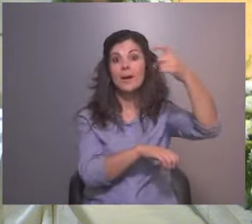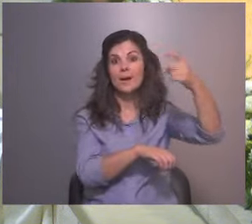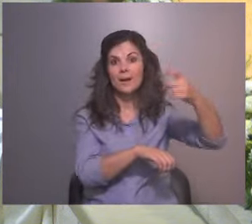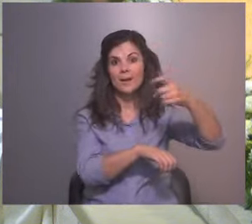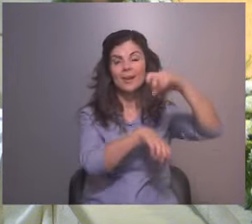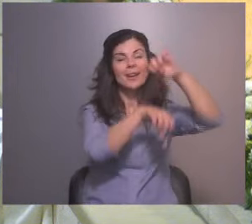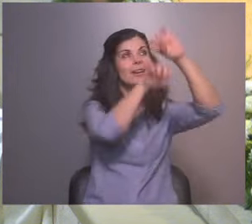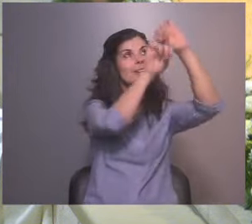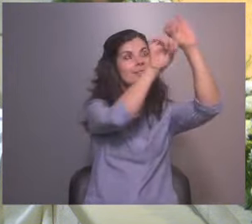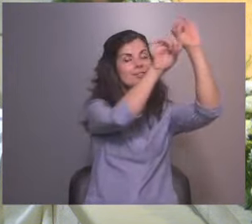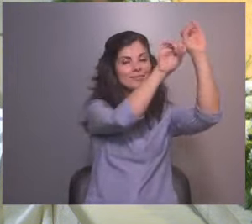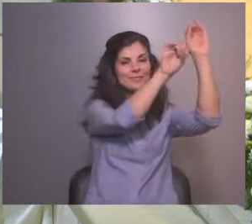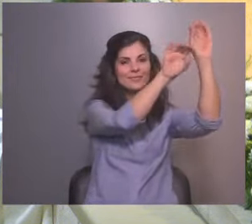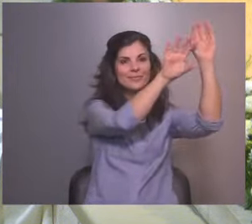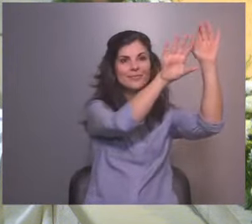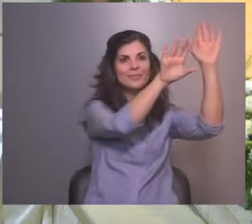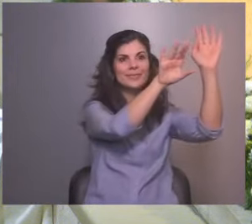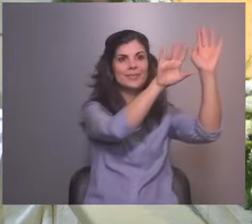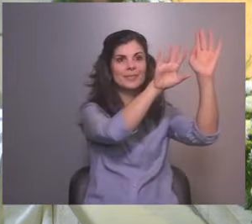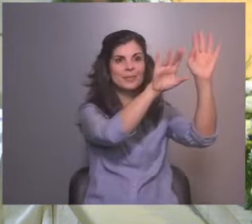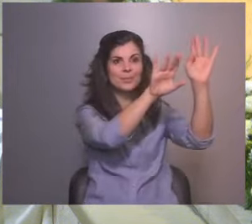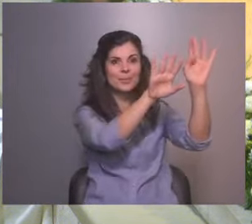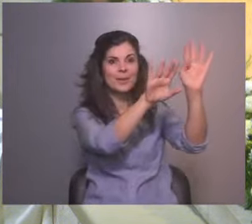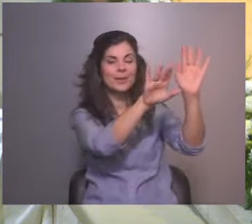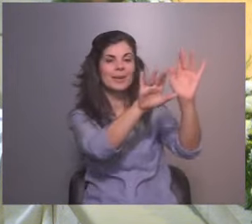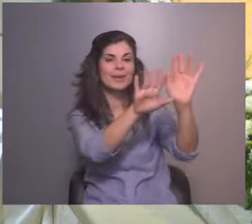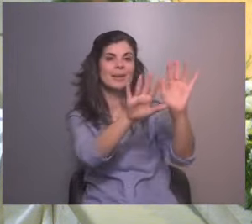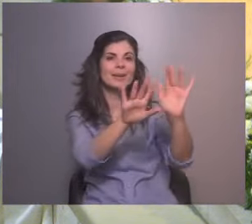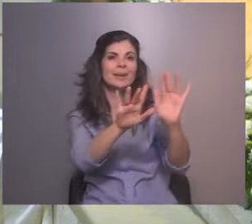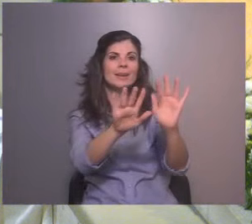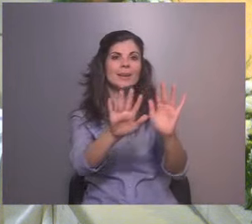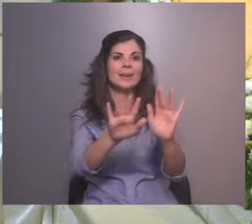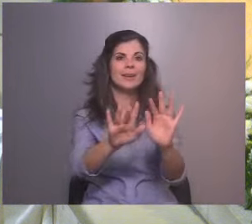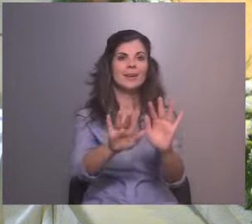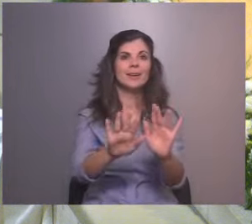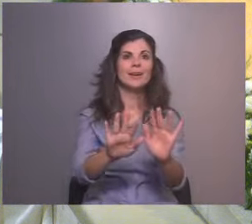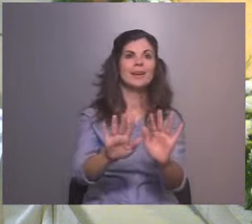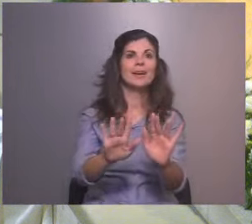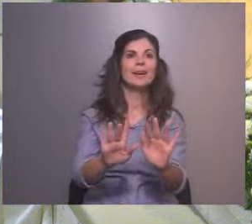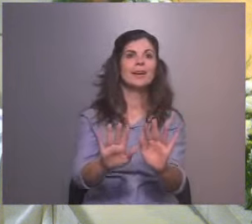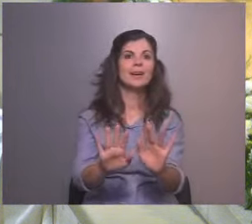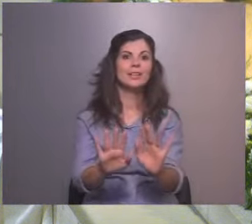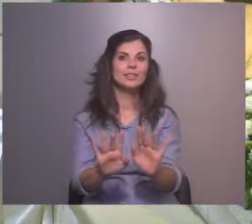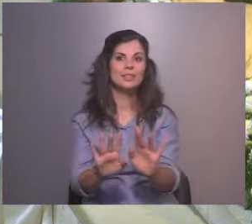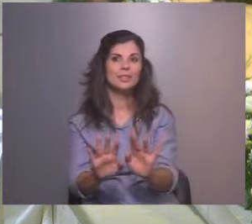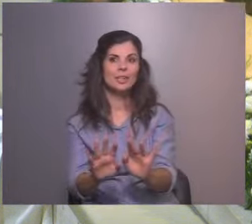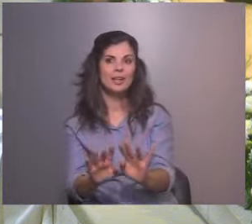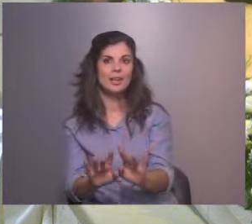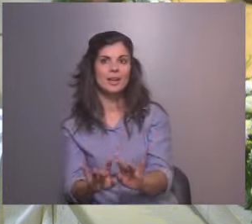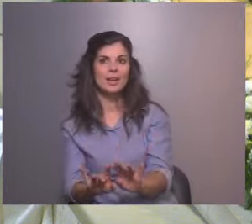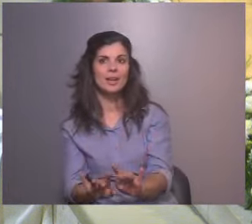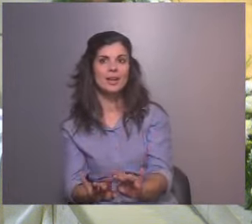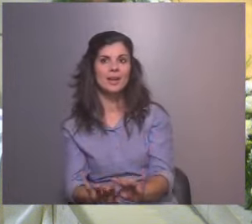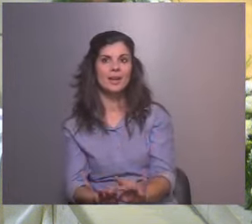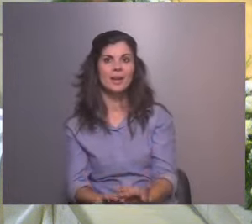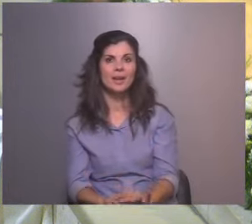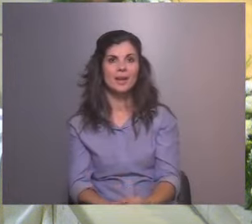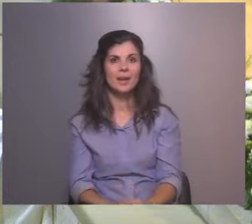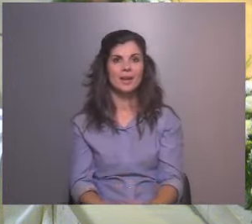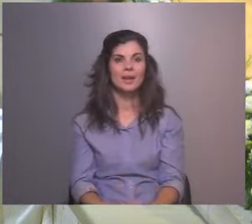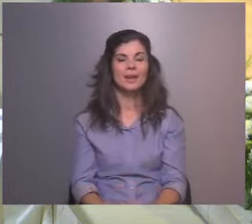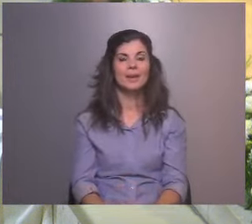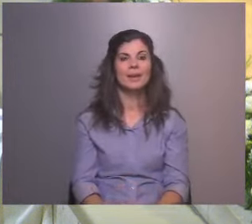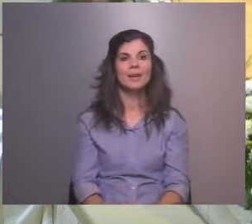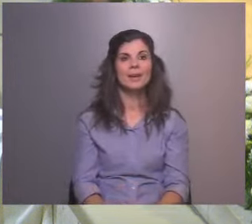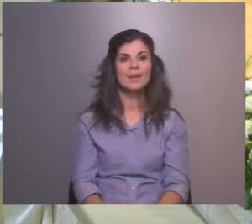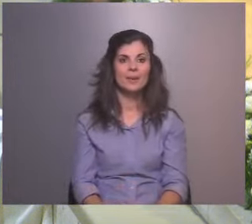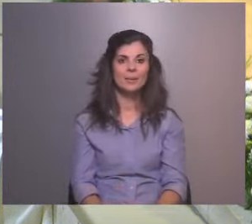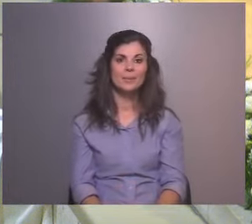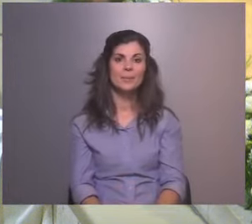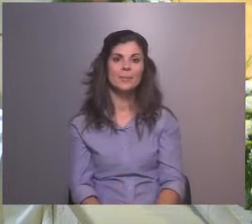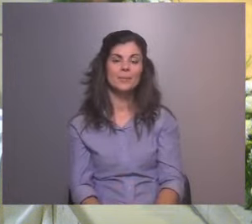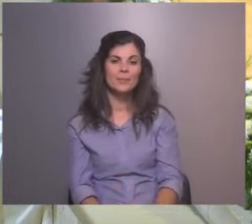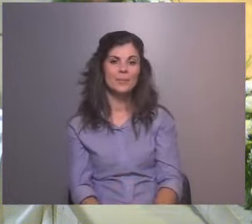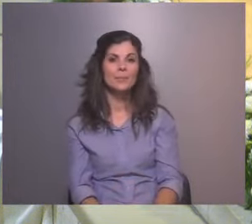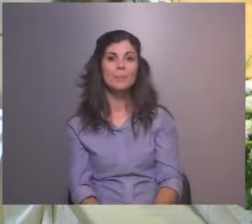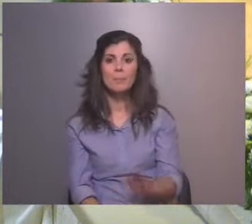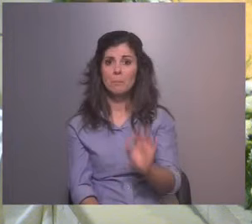pacem. Muito bem, muito bem. Agora com um sorriso. Somos capazes, com alegria, cantamos.